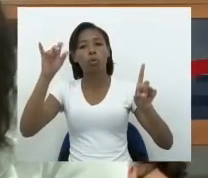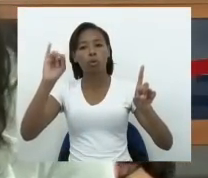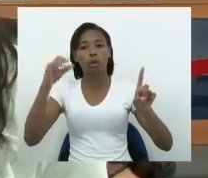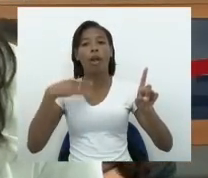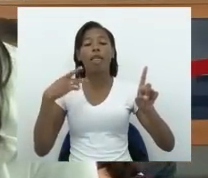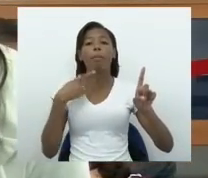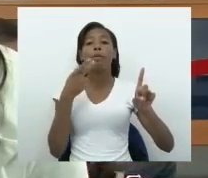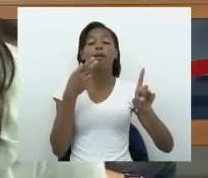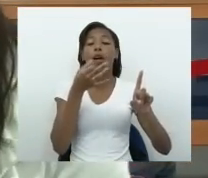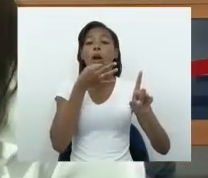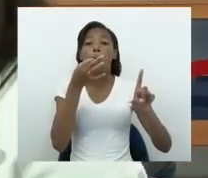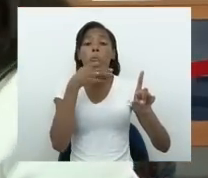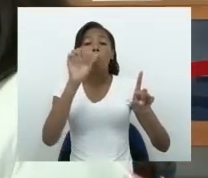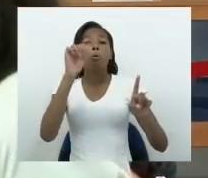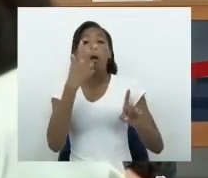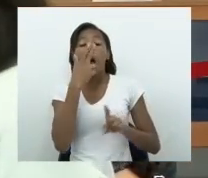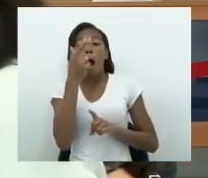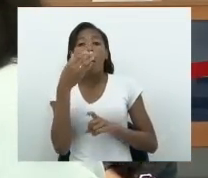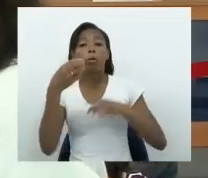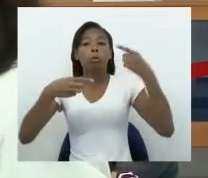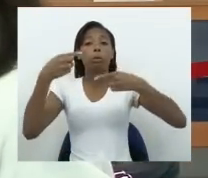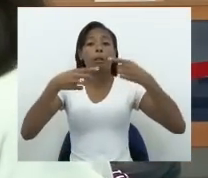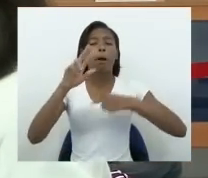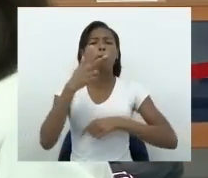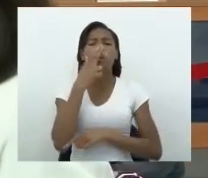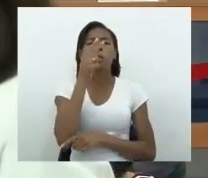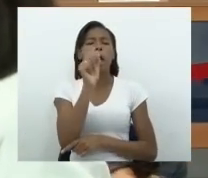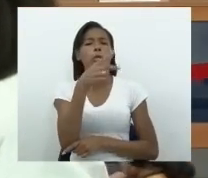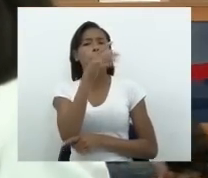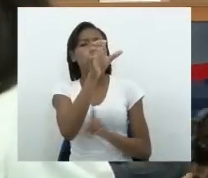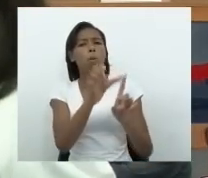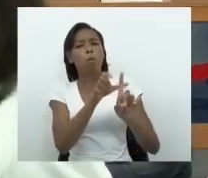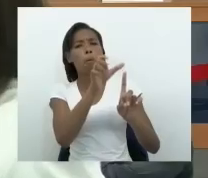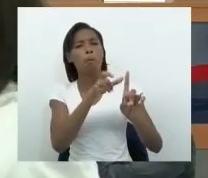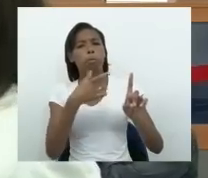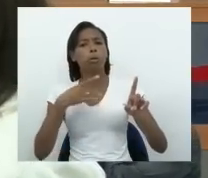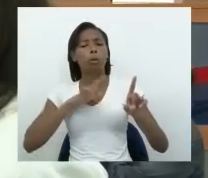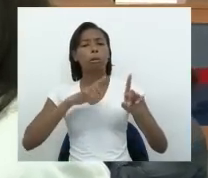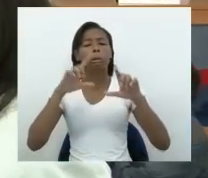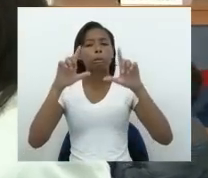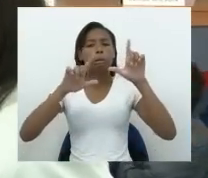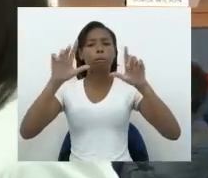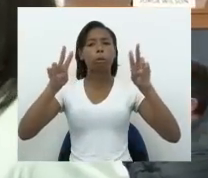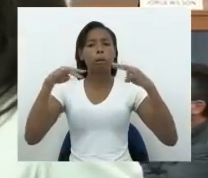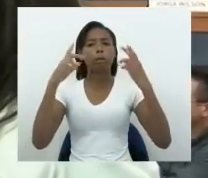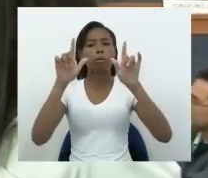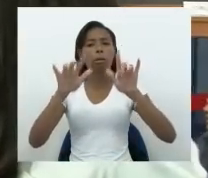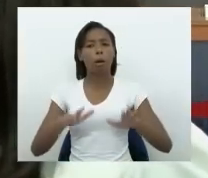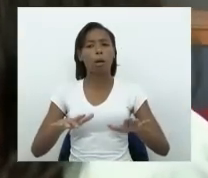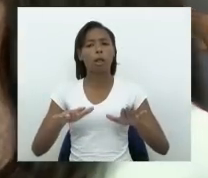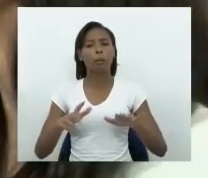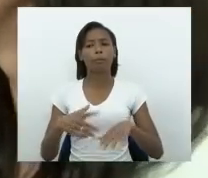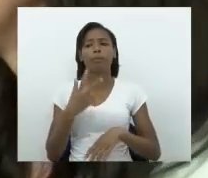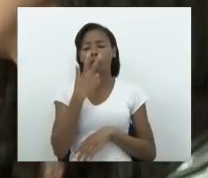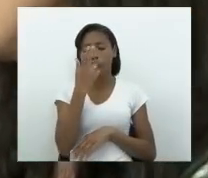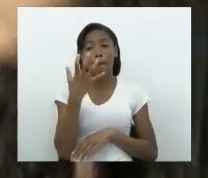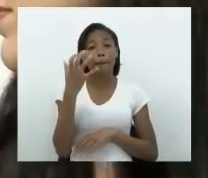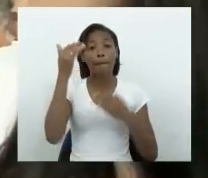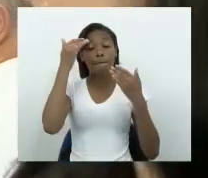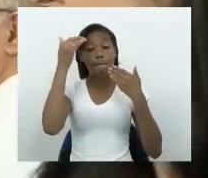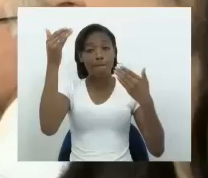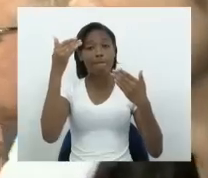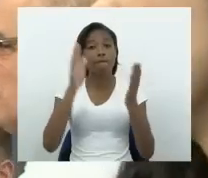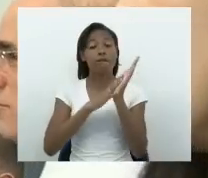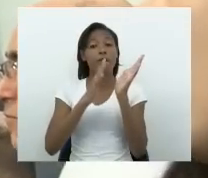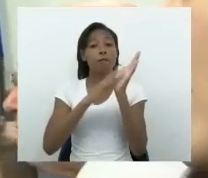fazer uma avaliação sobre esse debate. Candidato, como é que você avaliou o debate de hoje promovido aqui pela TV Câmara Guarulhos? Primeiro, mais uma vez, quero